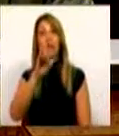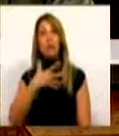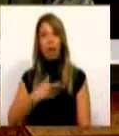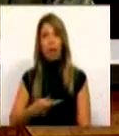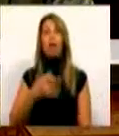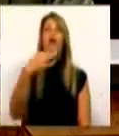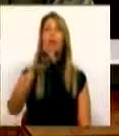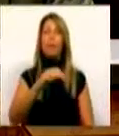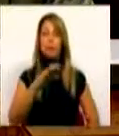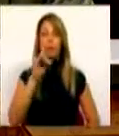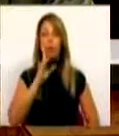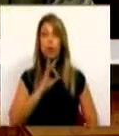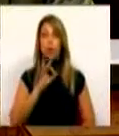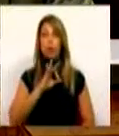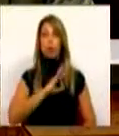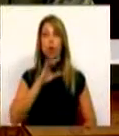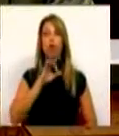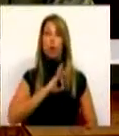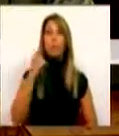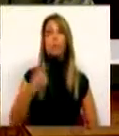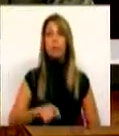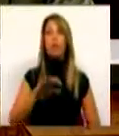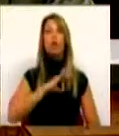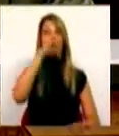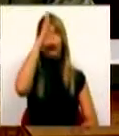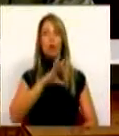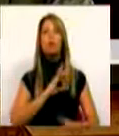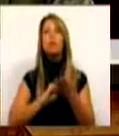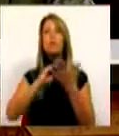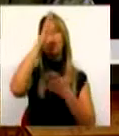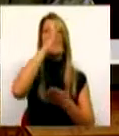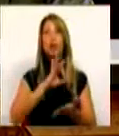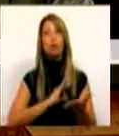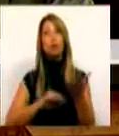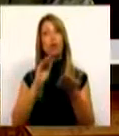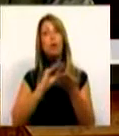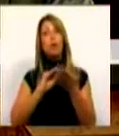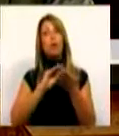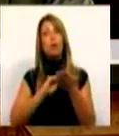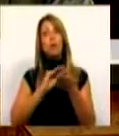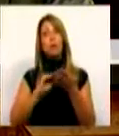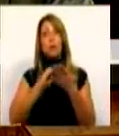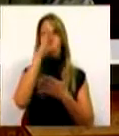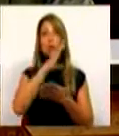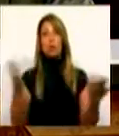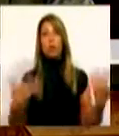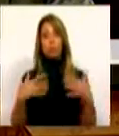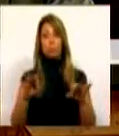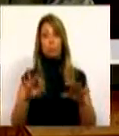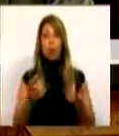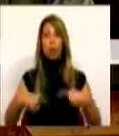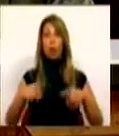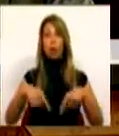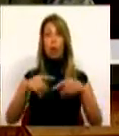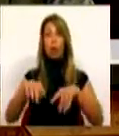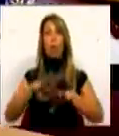Senhora Presidente, Senhor Presidente, Senhor Ministro, Senhora Secretária de Estado, Senhor Secretário de Estado, estamos a chegar ao fim das audições sobre o Orçamento